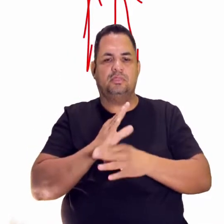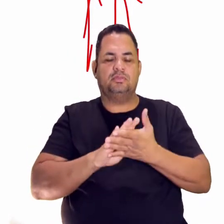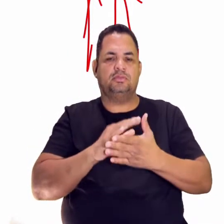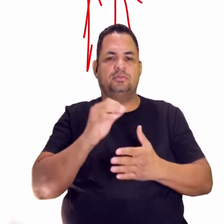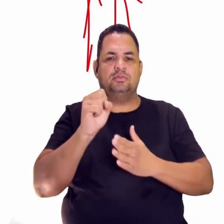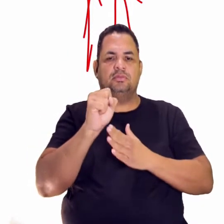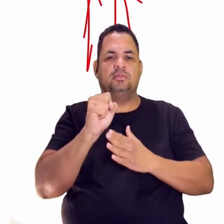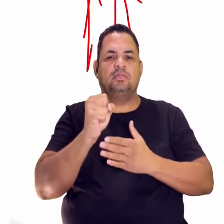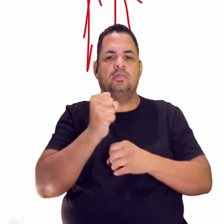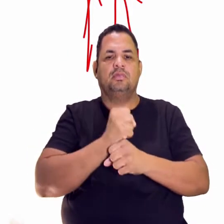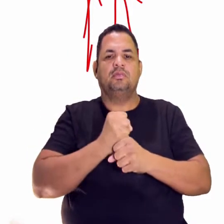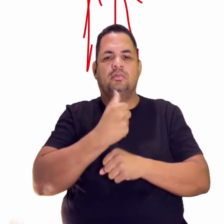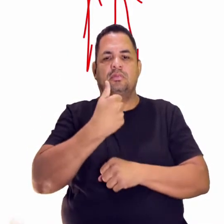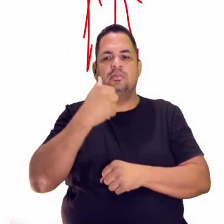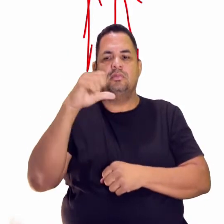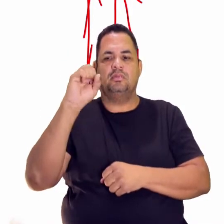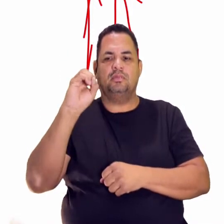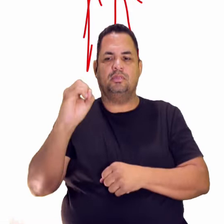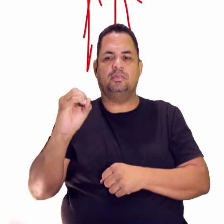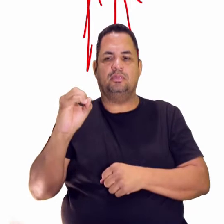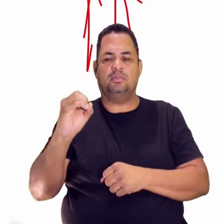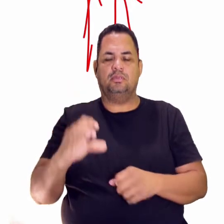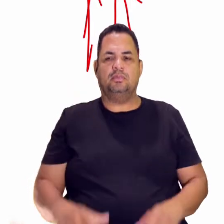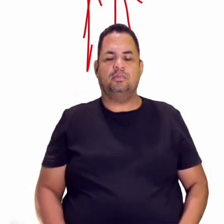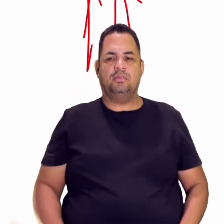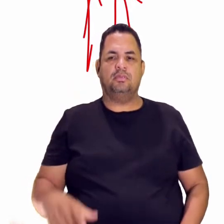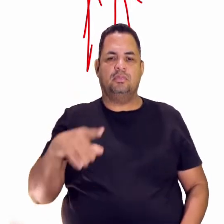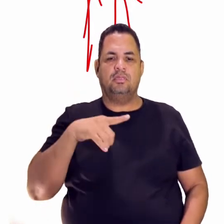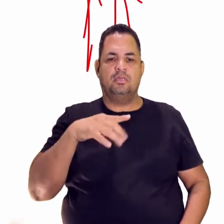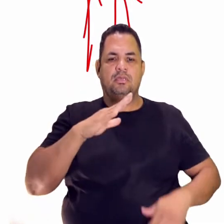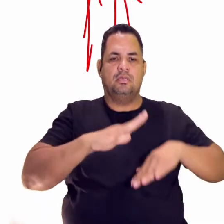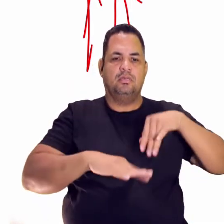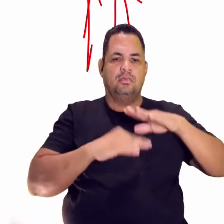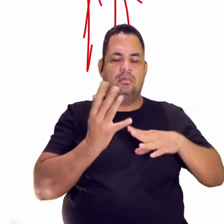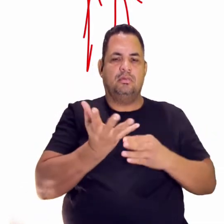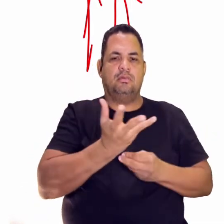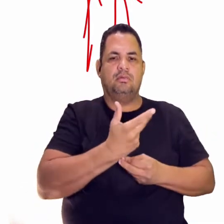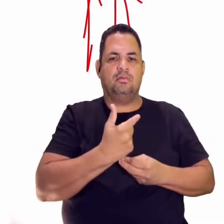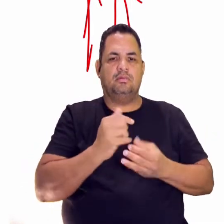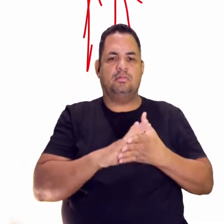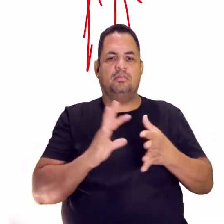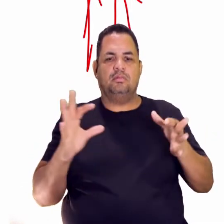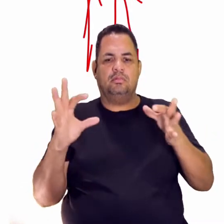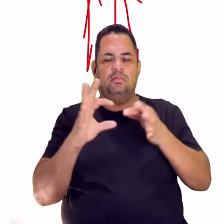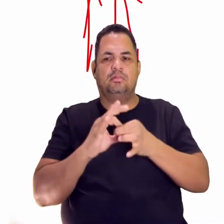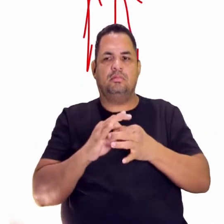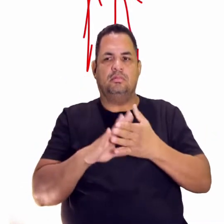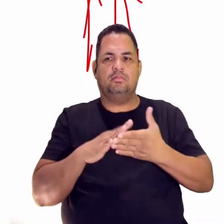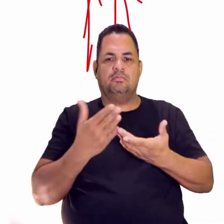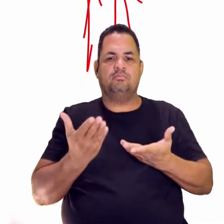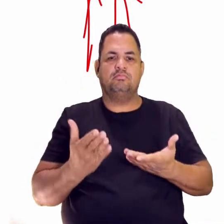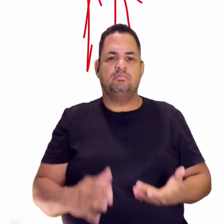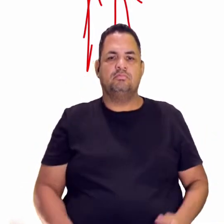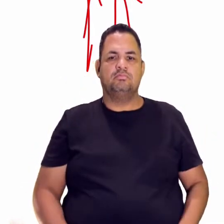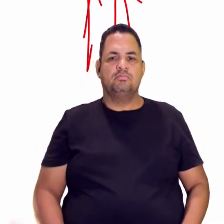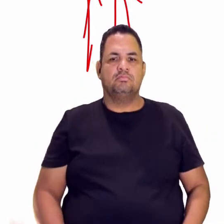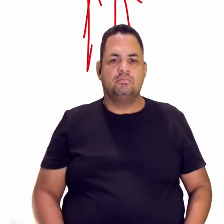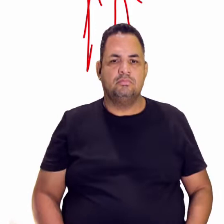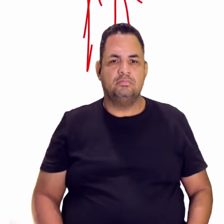né? Então vamos seguir aqui. Veja como a arte ela tem uma coligação assim,